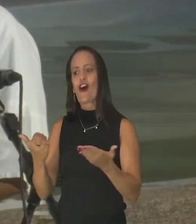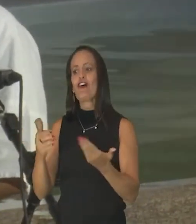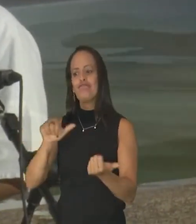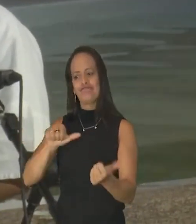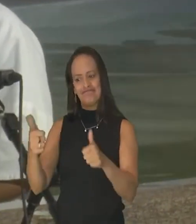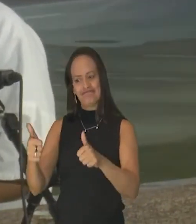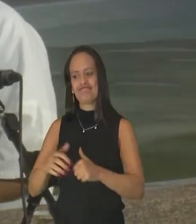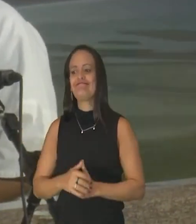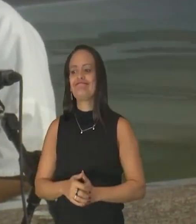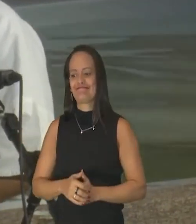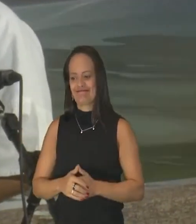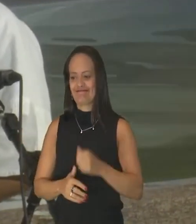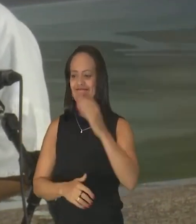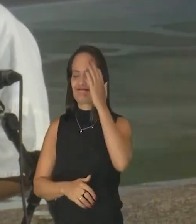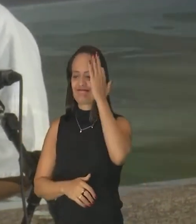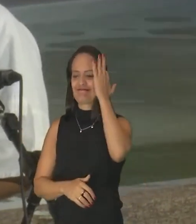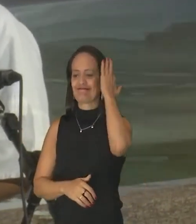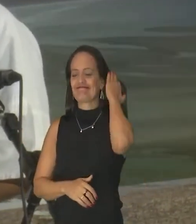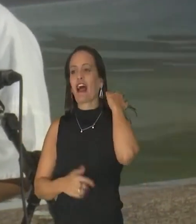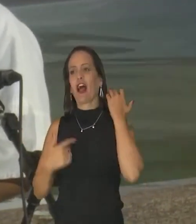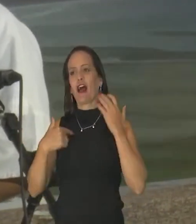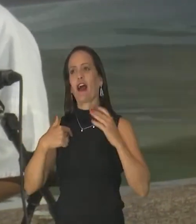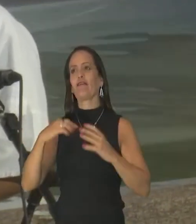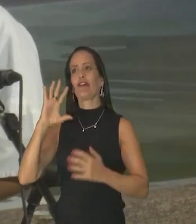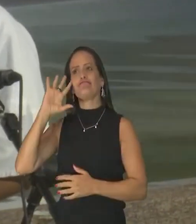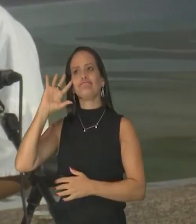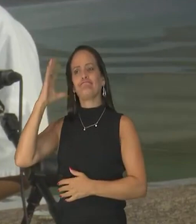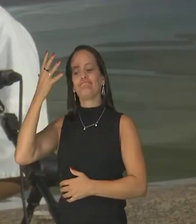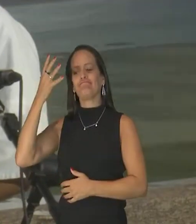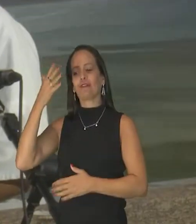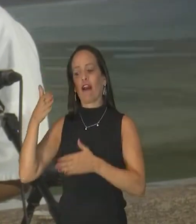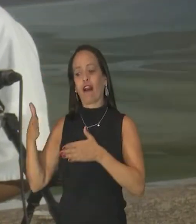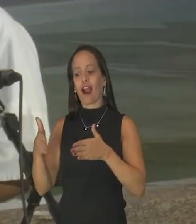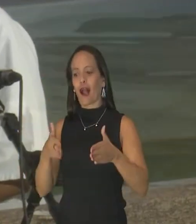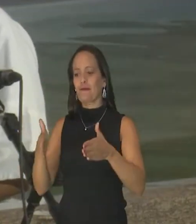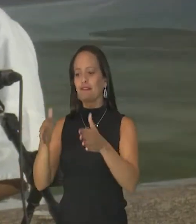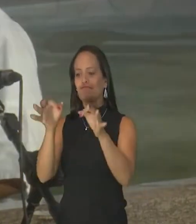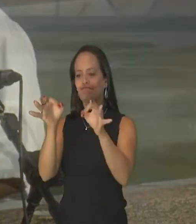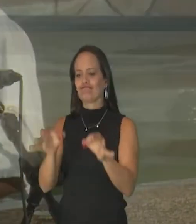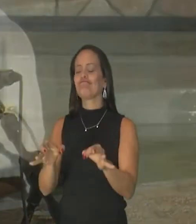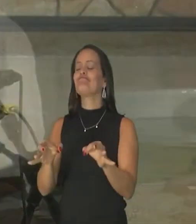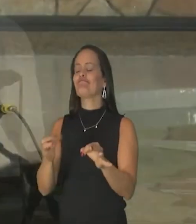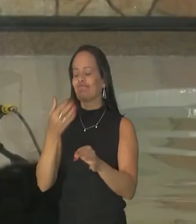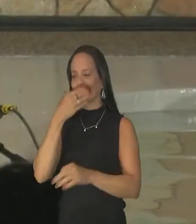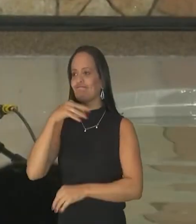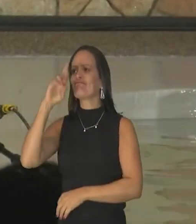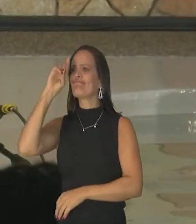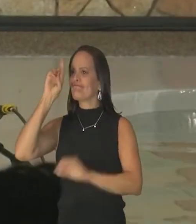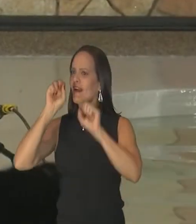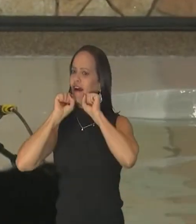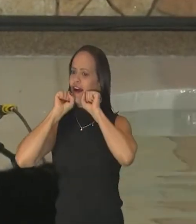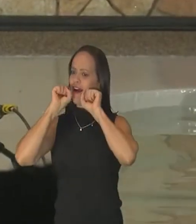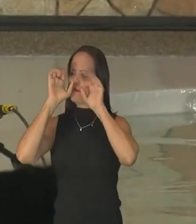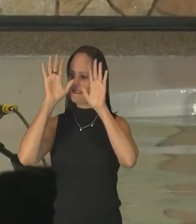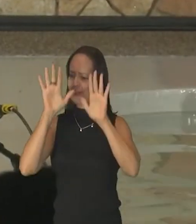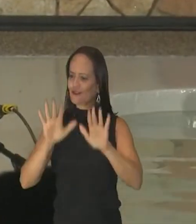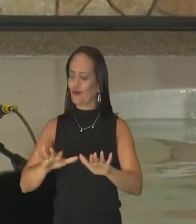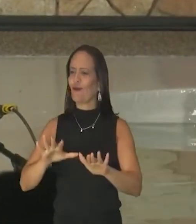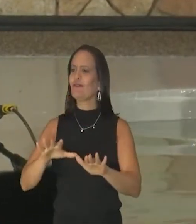a hora da decisão, de escolher o caminho, e que o Senhor o abençoe na sua